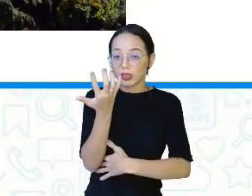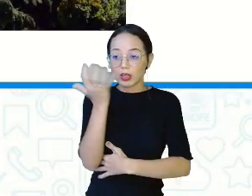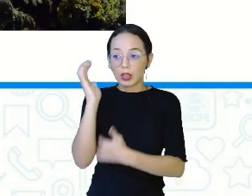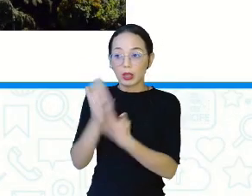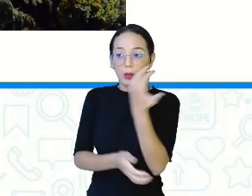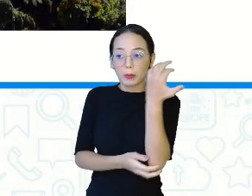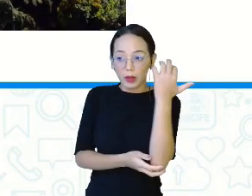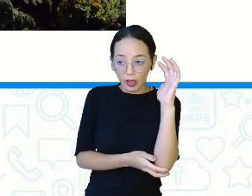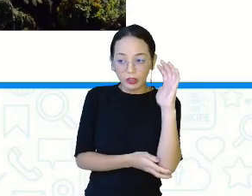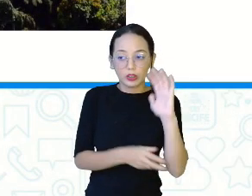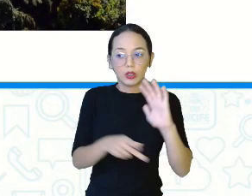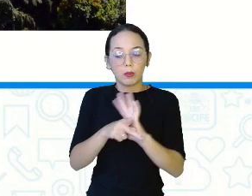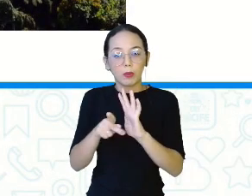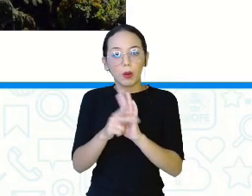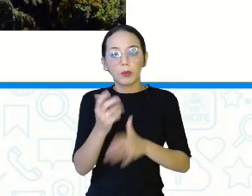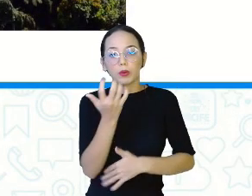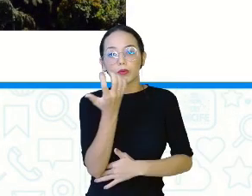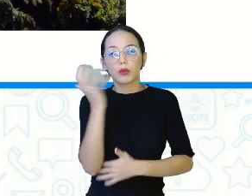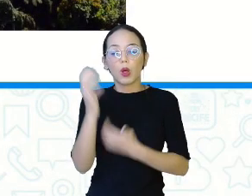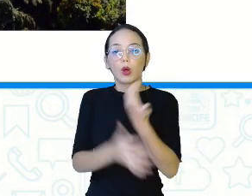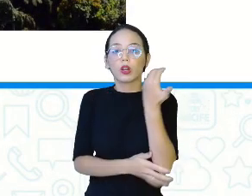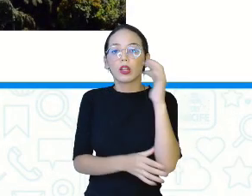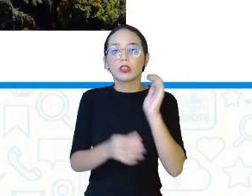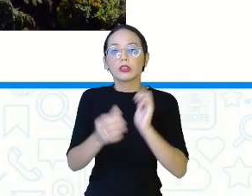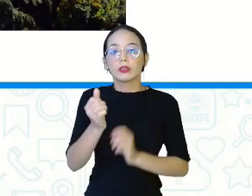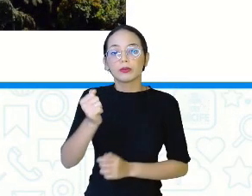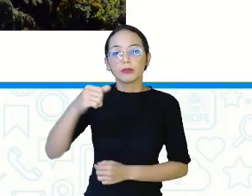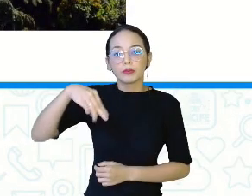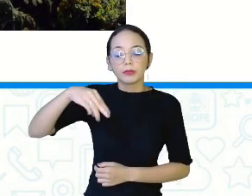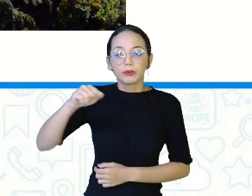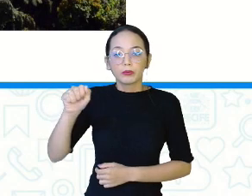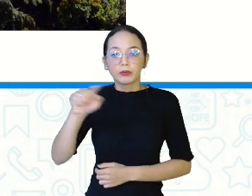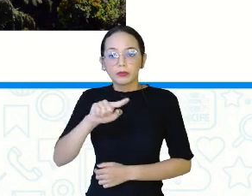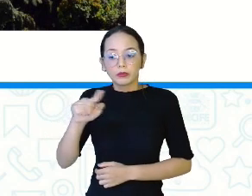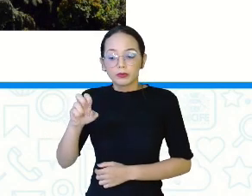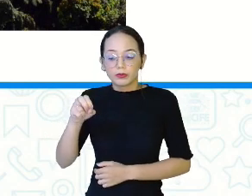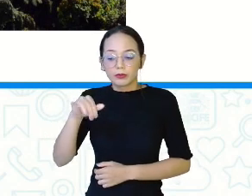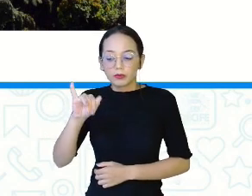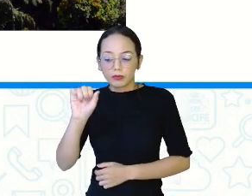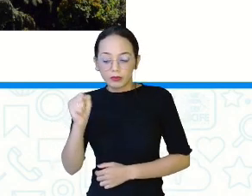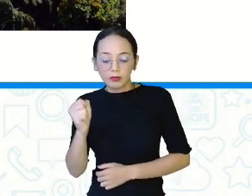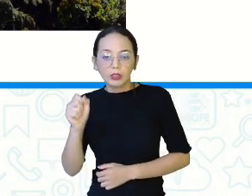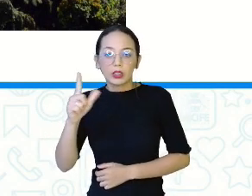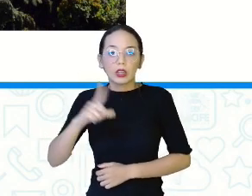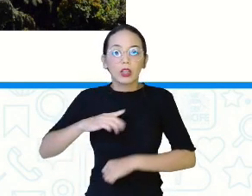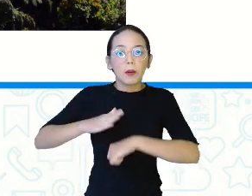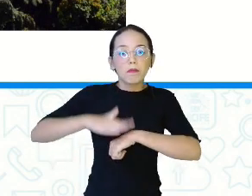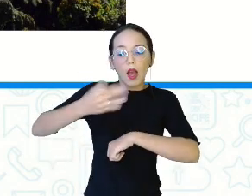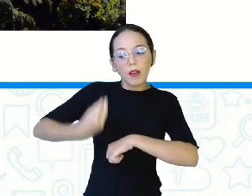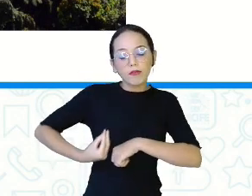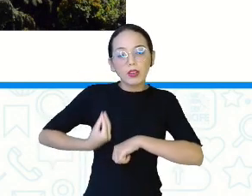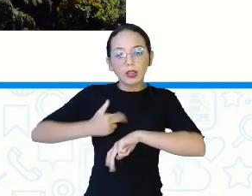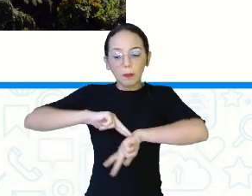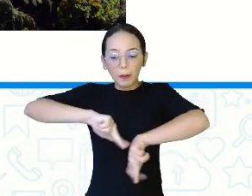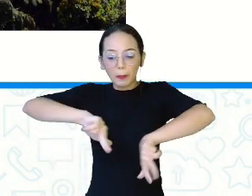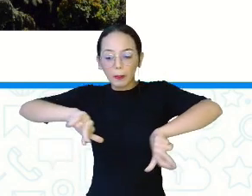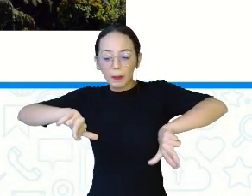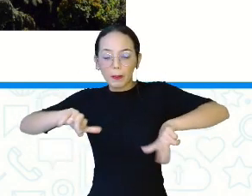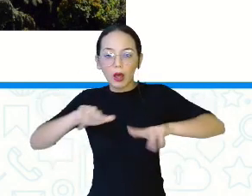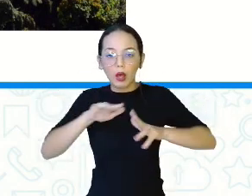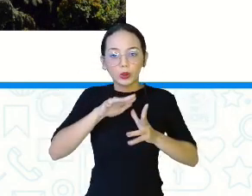uma parte da floresta amazônica, que eu acabei de falar para você, que é onde tem mais biodiversidade no